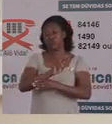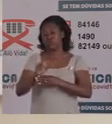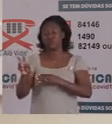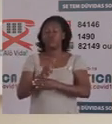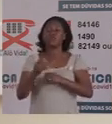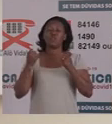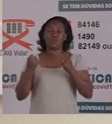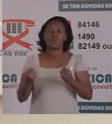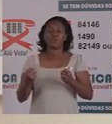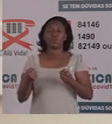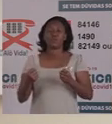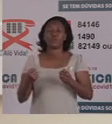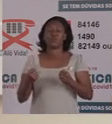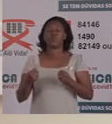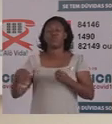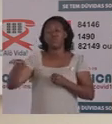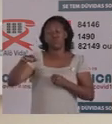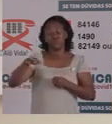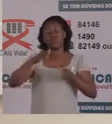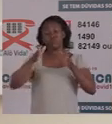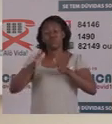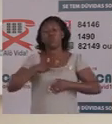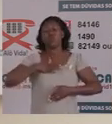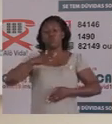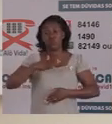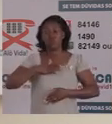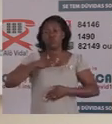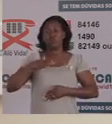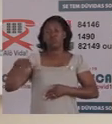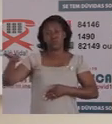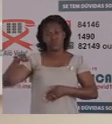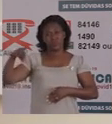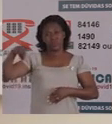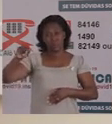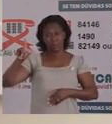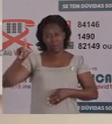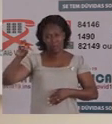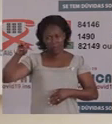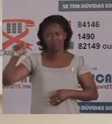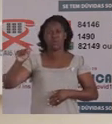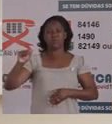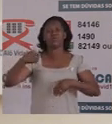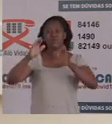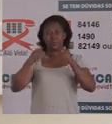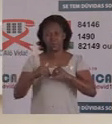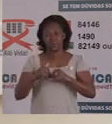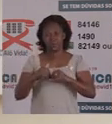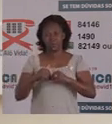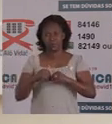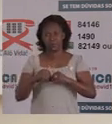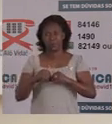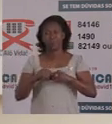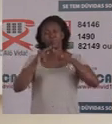infecções respiratórias agudas em Palma. O próximo slide, por favor. Eu vou apresentar para cada objetivo